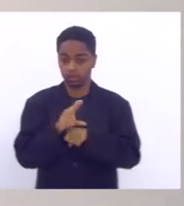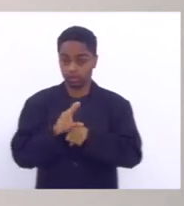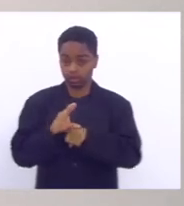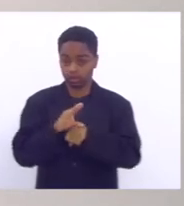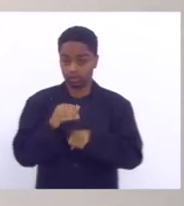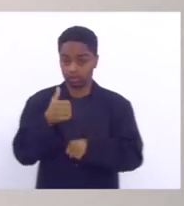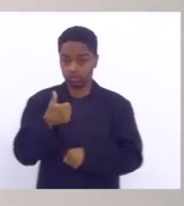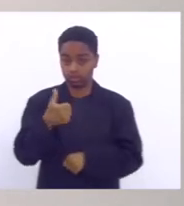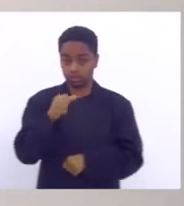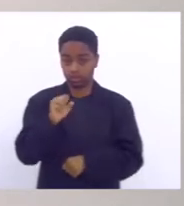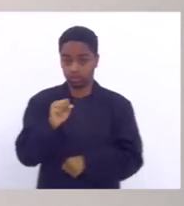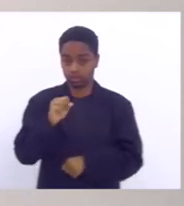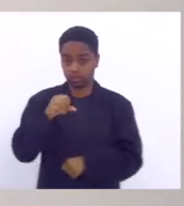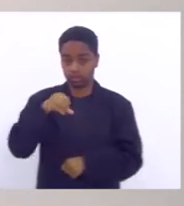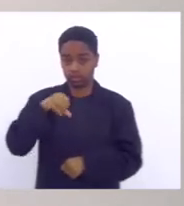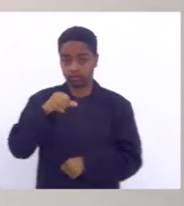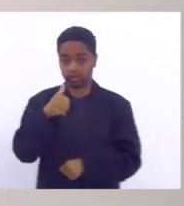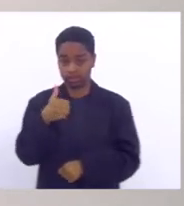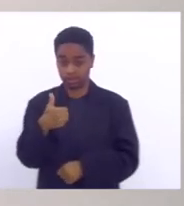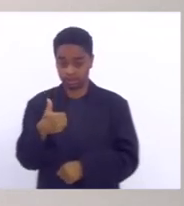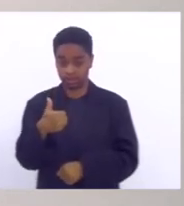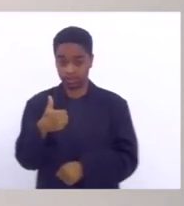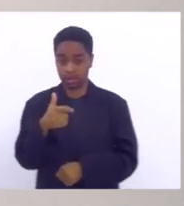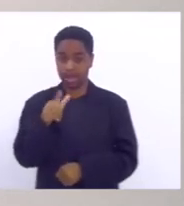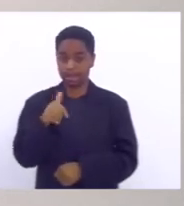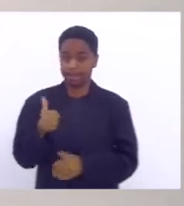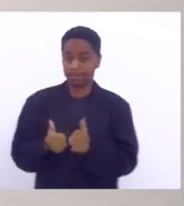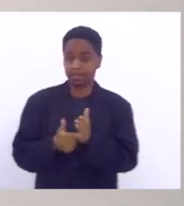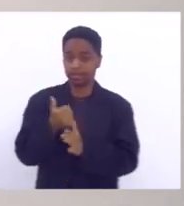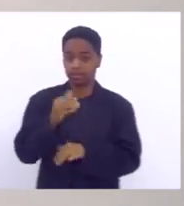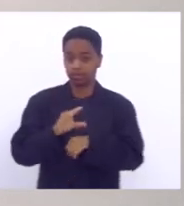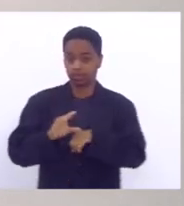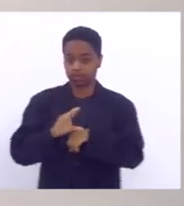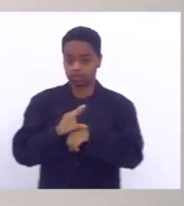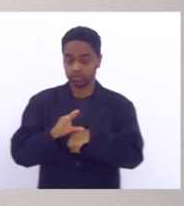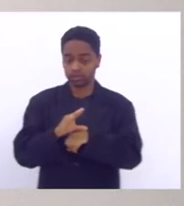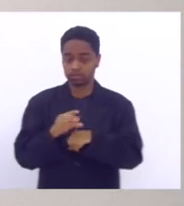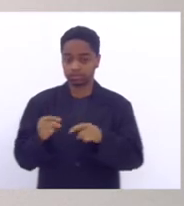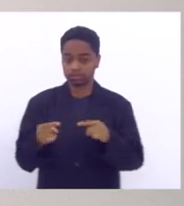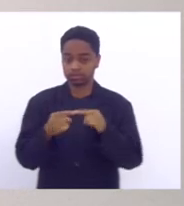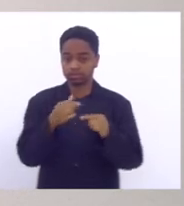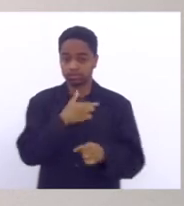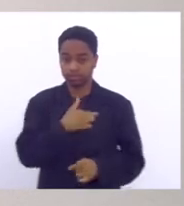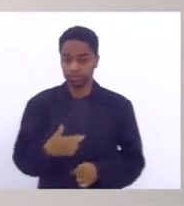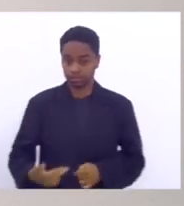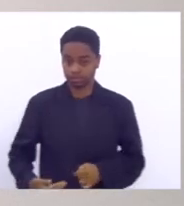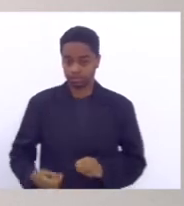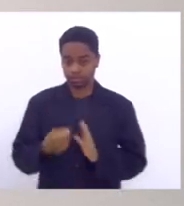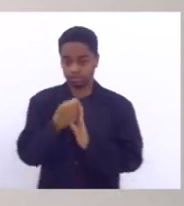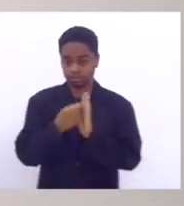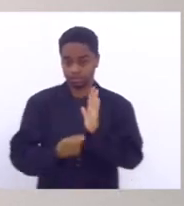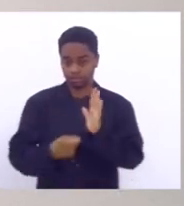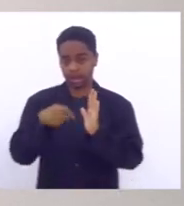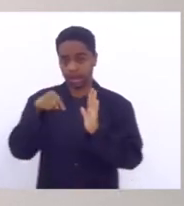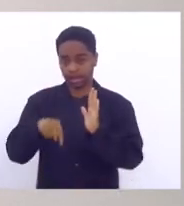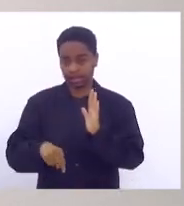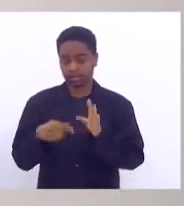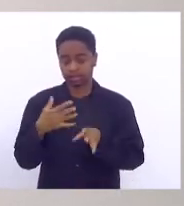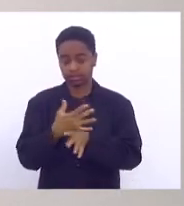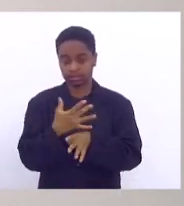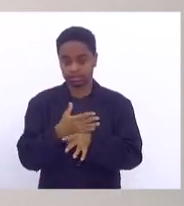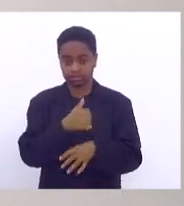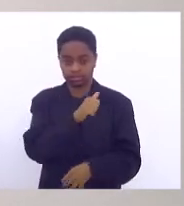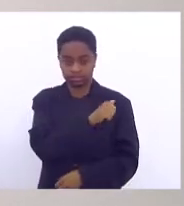de 1891 que é a nossa primeira constituição republicana elaborada nesta cidade